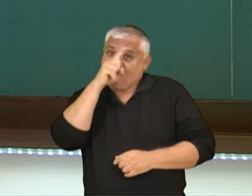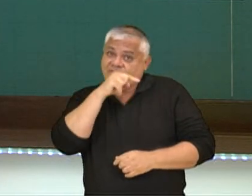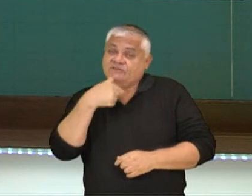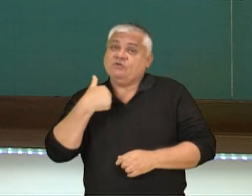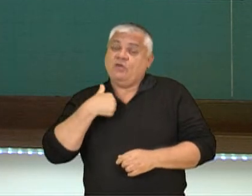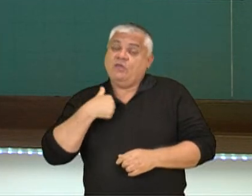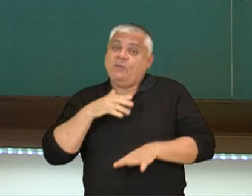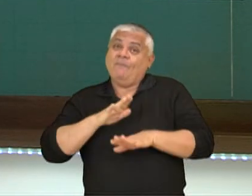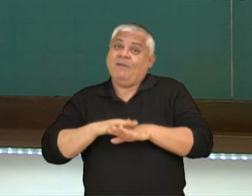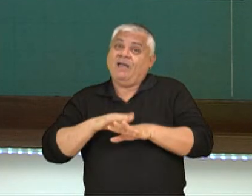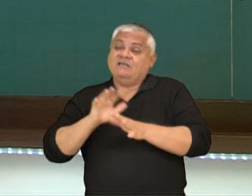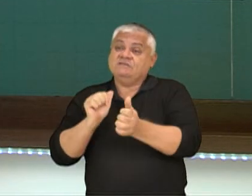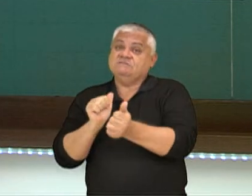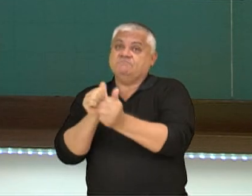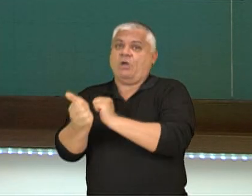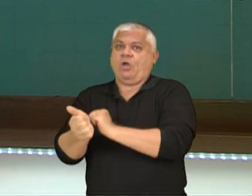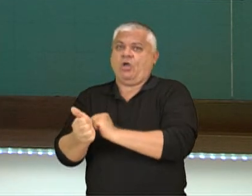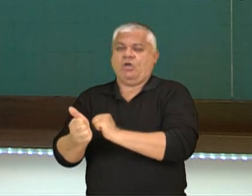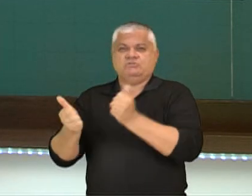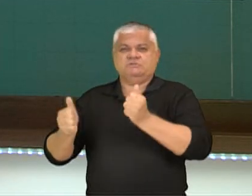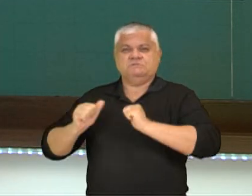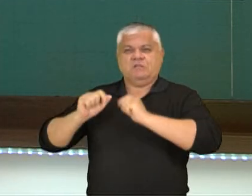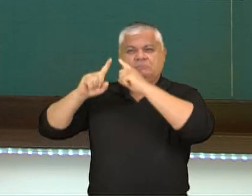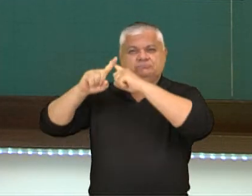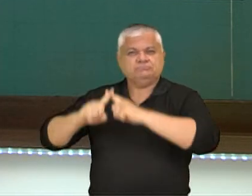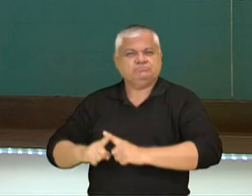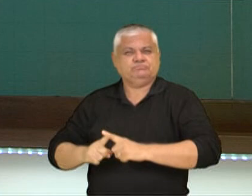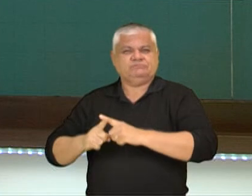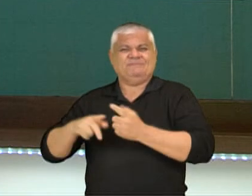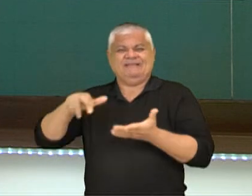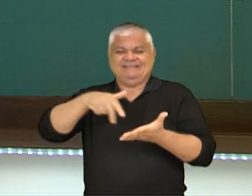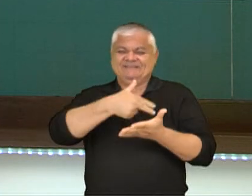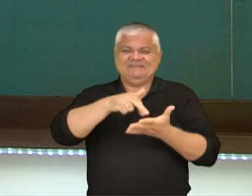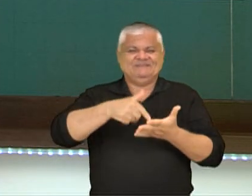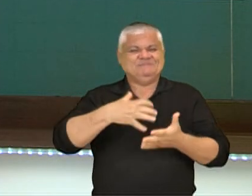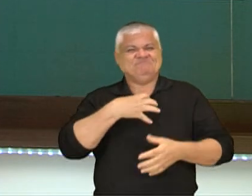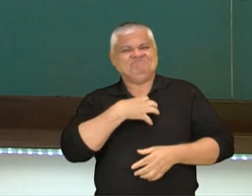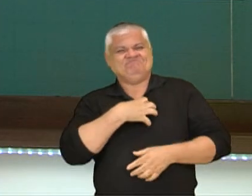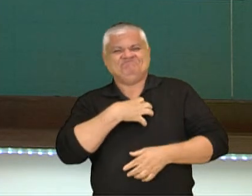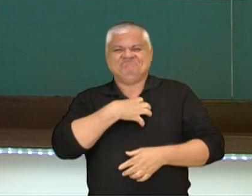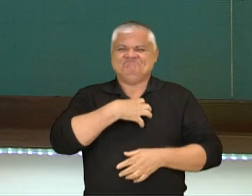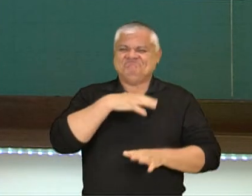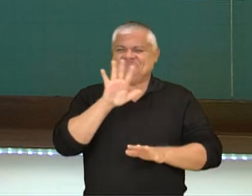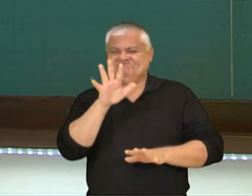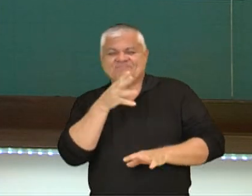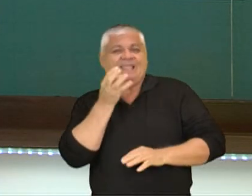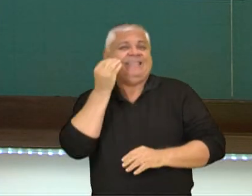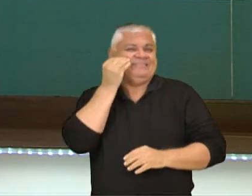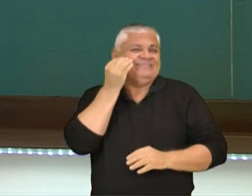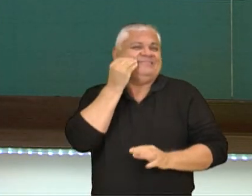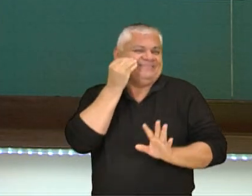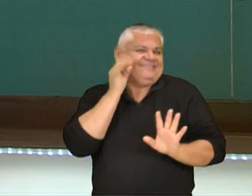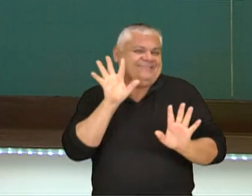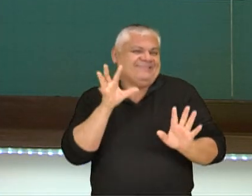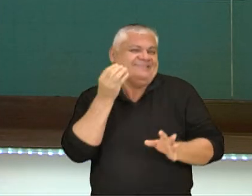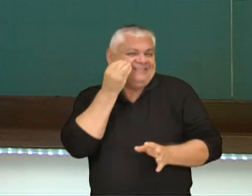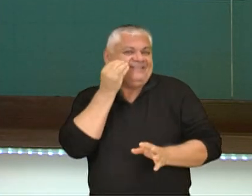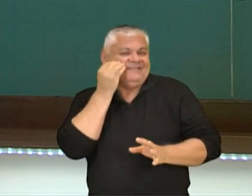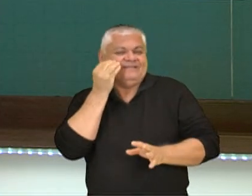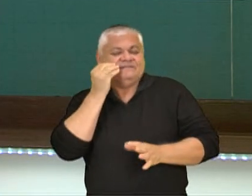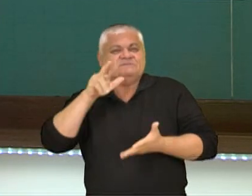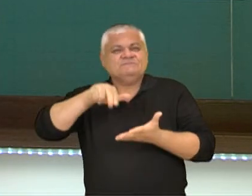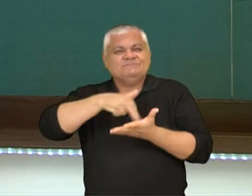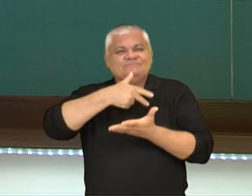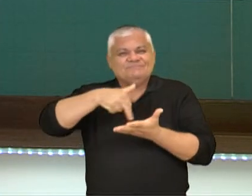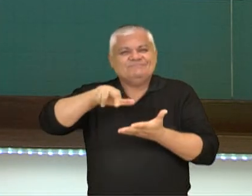lado esportivo, né? Do esporte, dos jogos. A dança não é muito minha amiga, mas eu tento, né? Na medida do possível eu tento,